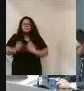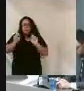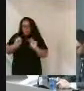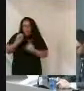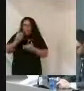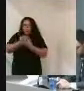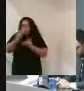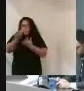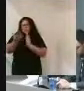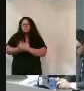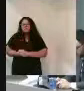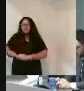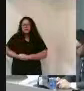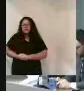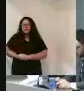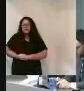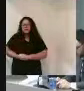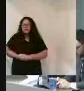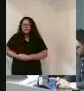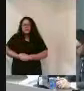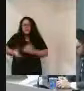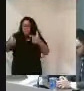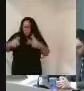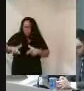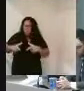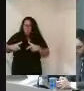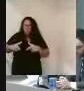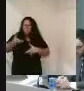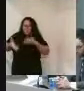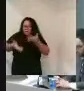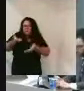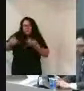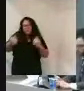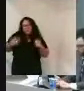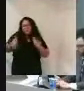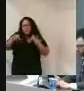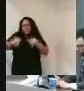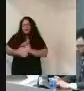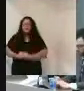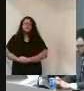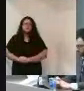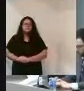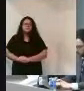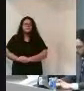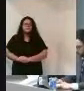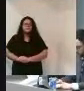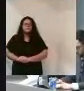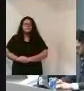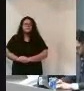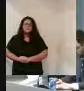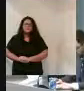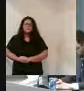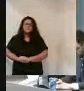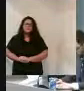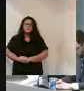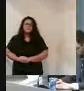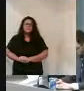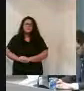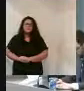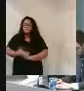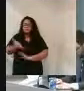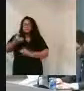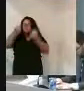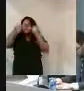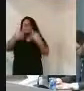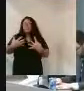no lixão da estrutural que fechou recentemente. Então, o dióxido de silício e a areia, por isso que eu estou falando da areia, né, minhas apresentações no